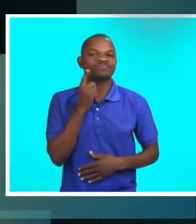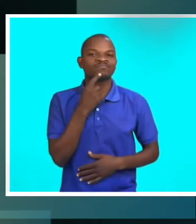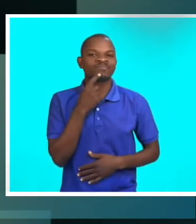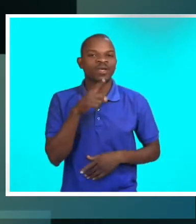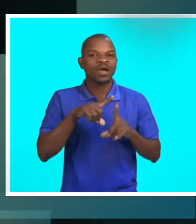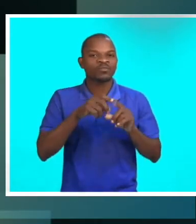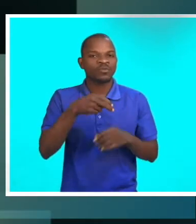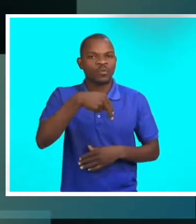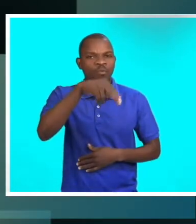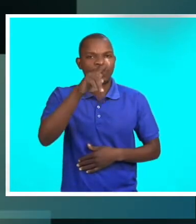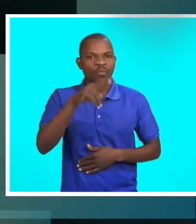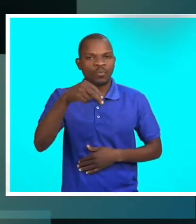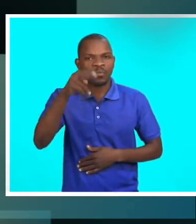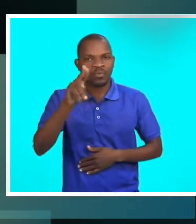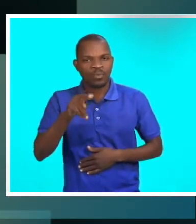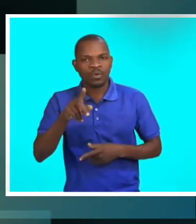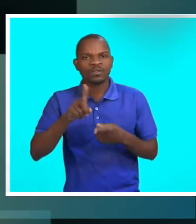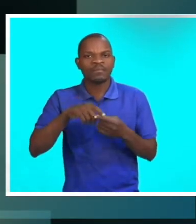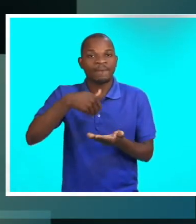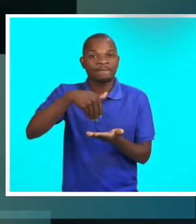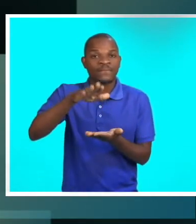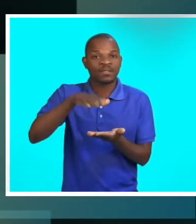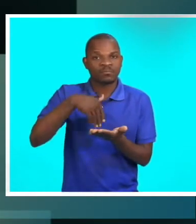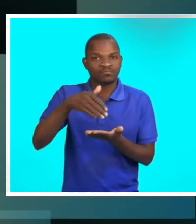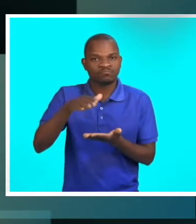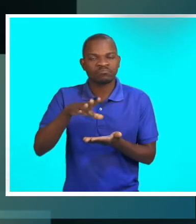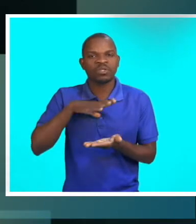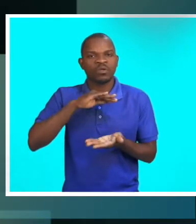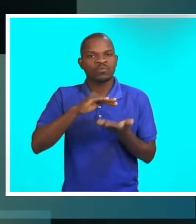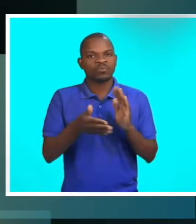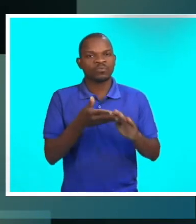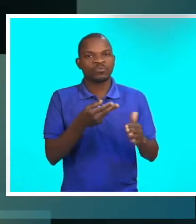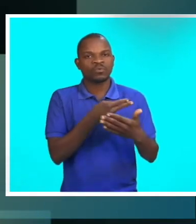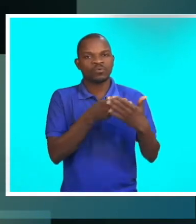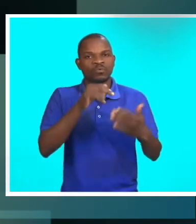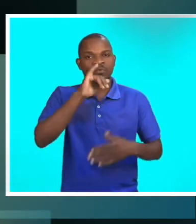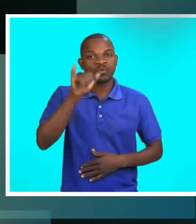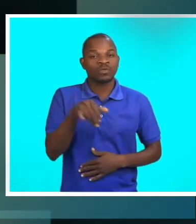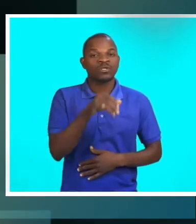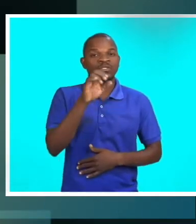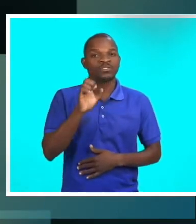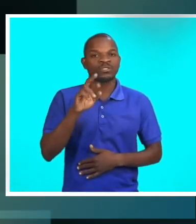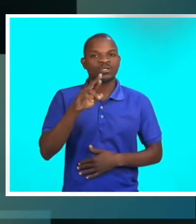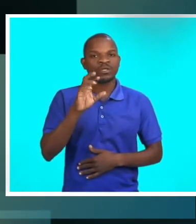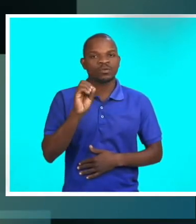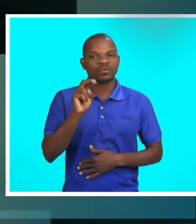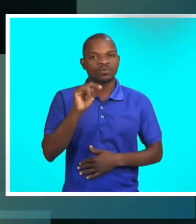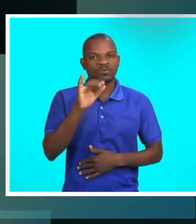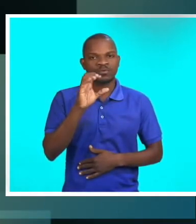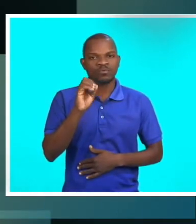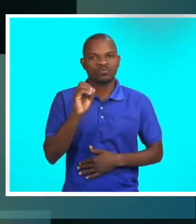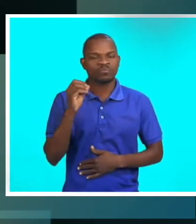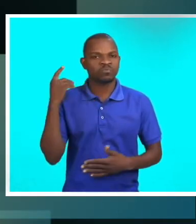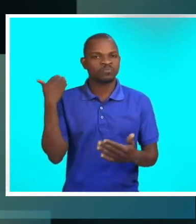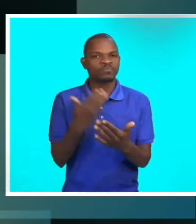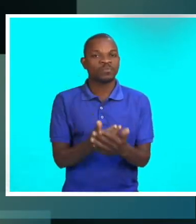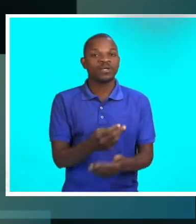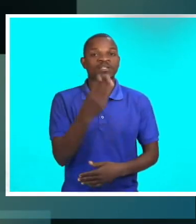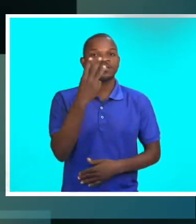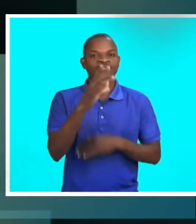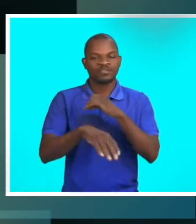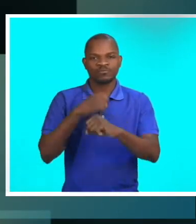Artes plásticas. Artes plásticas. Estão na aula de artes plásticas com o professor Jerónimo. O professor Jerónimo está aqui há três anos. Desde que a escola